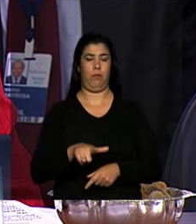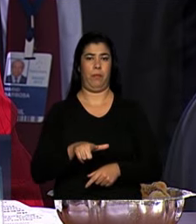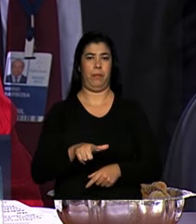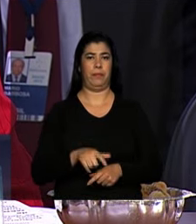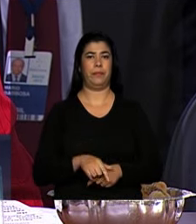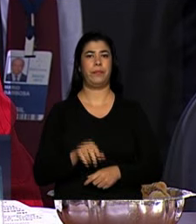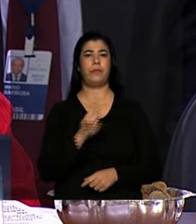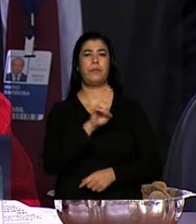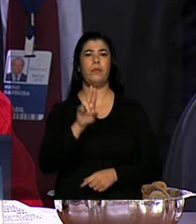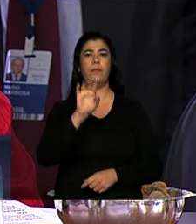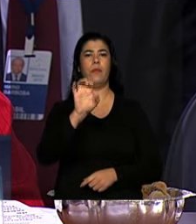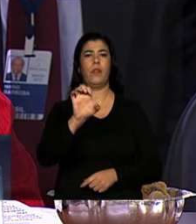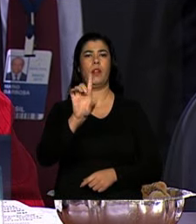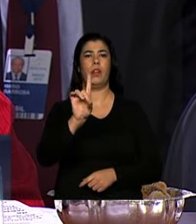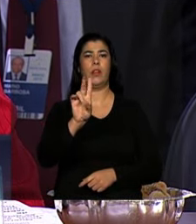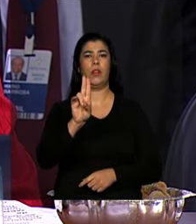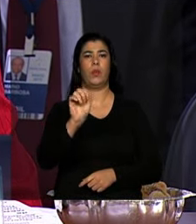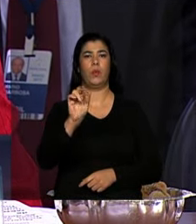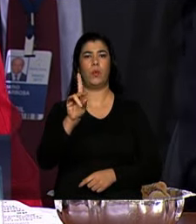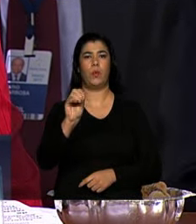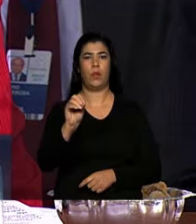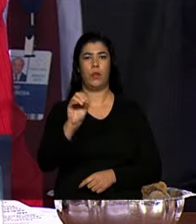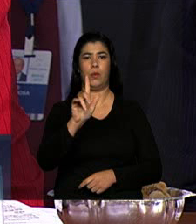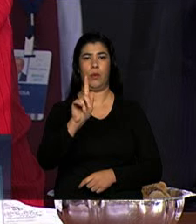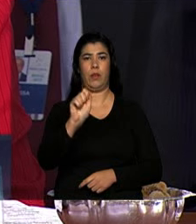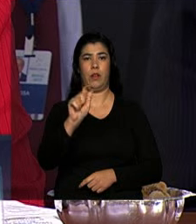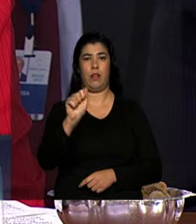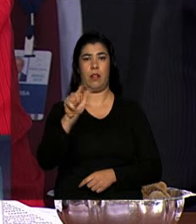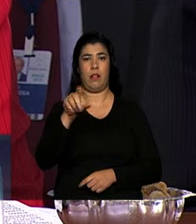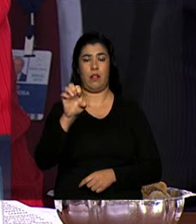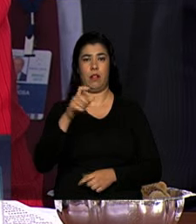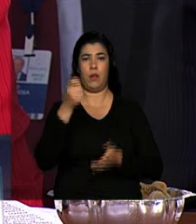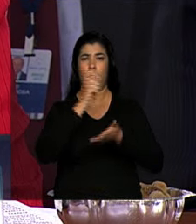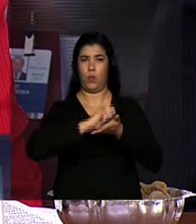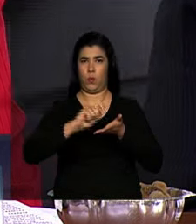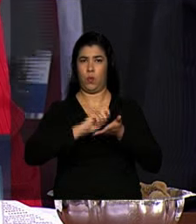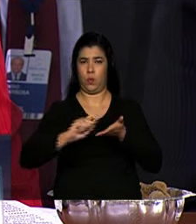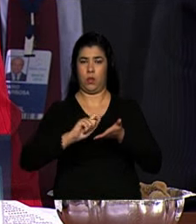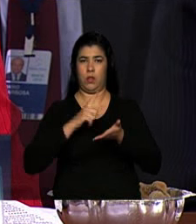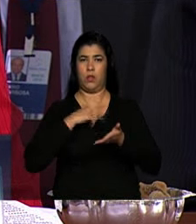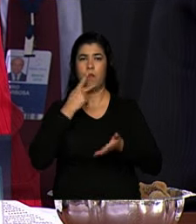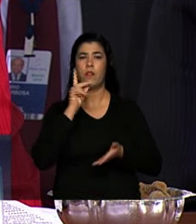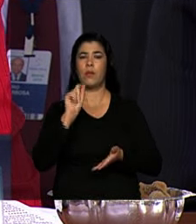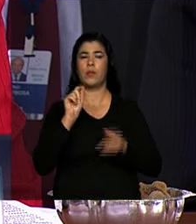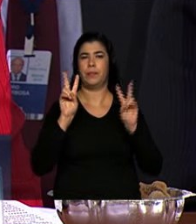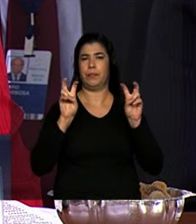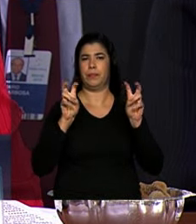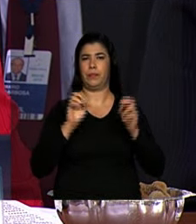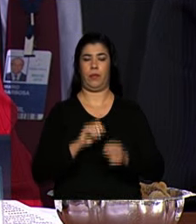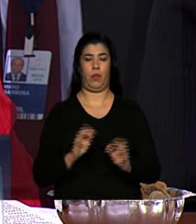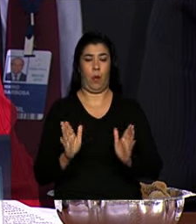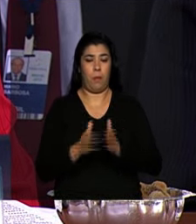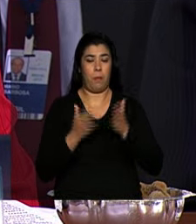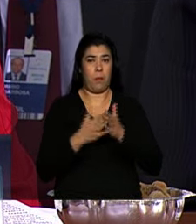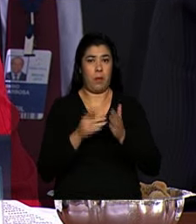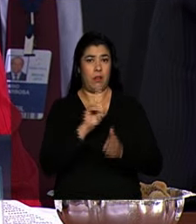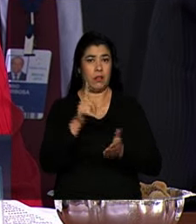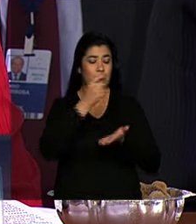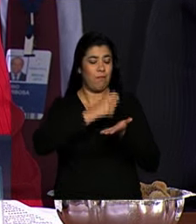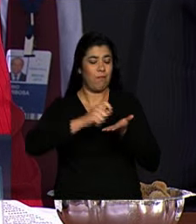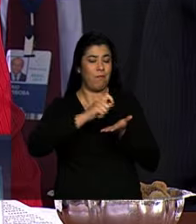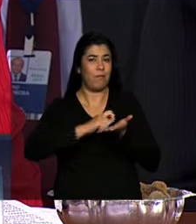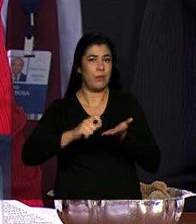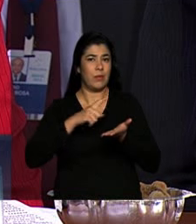Eduardo Galeano, que há pouco nos deixou, escreveu que a pobreza não estava escrita